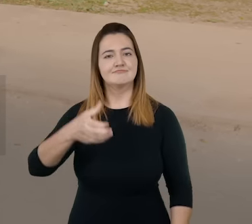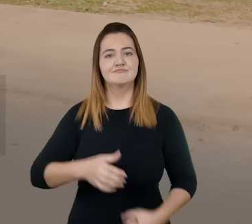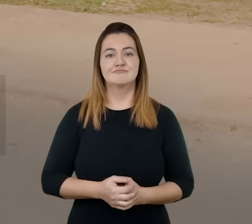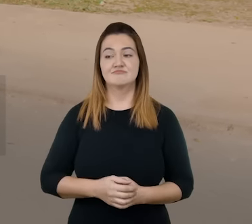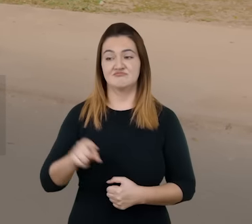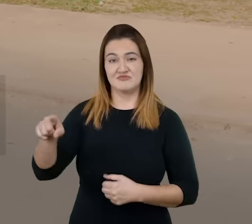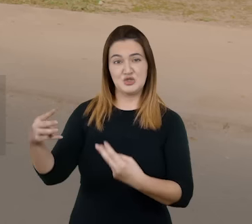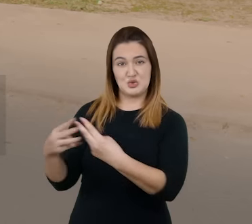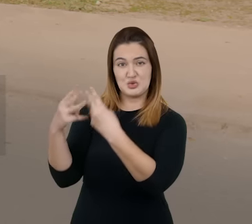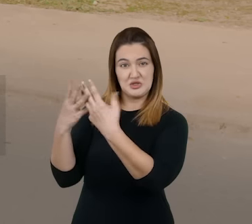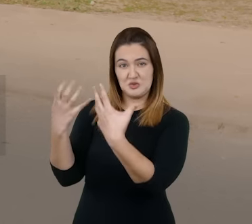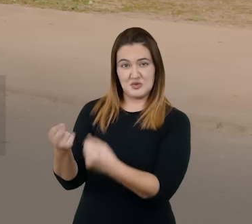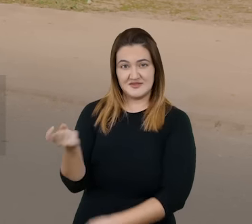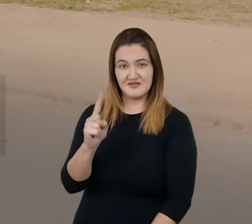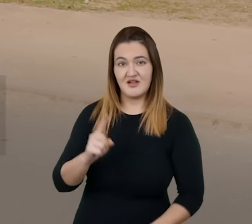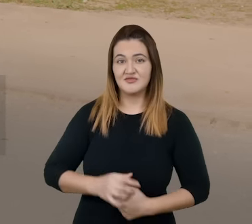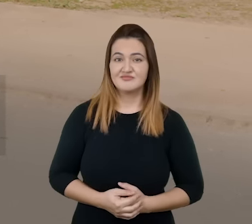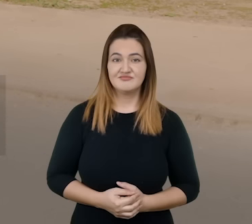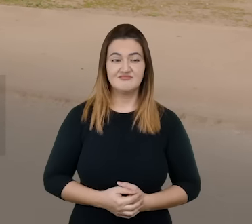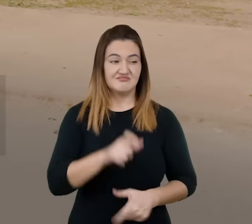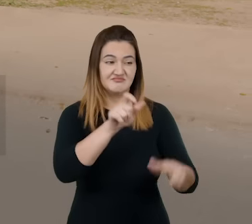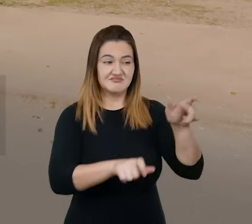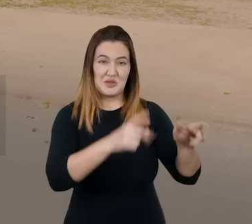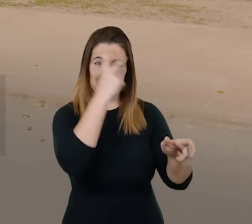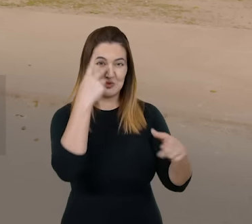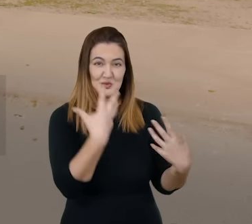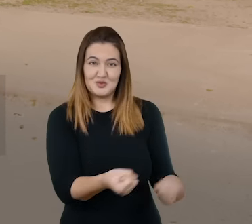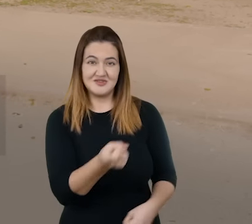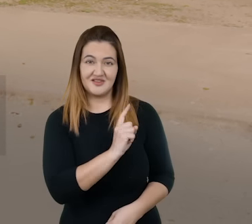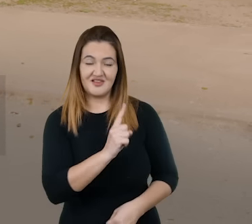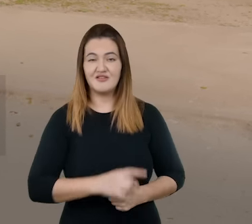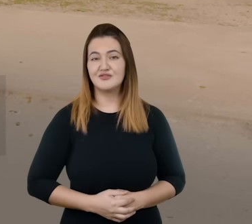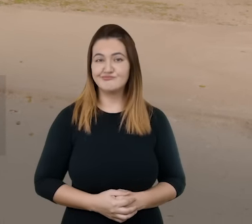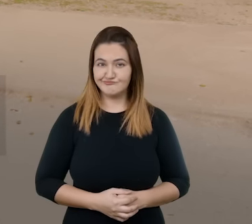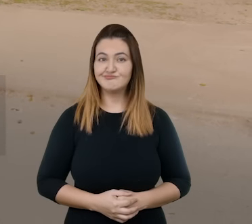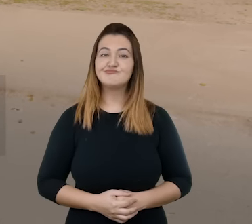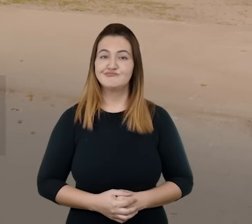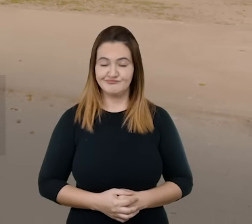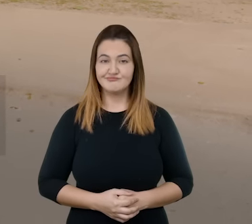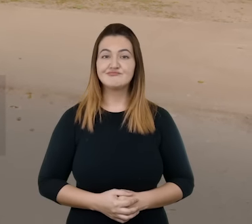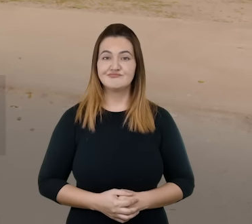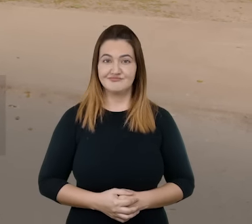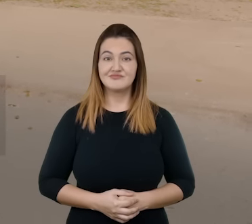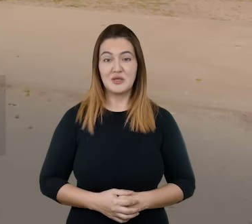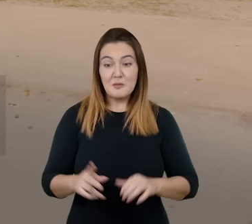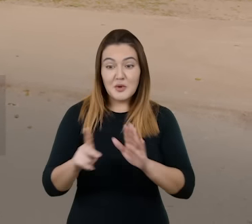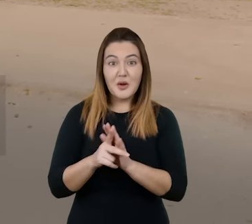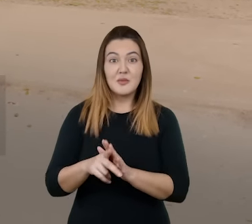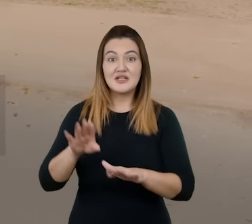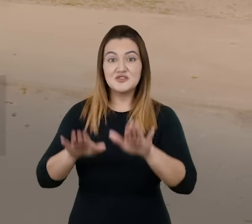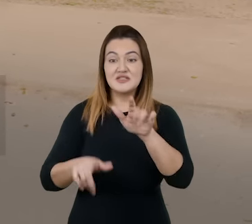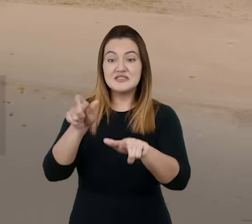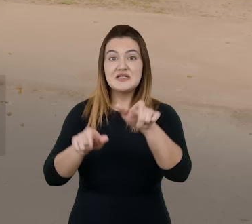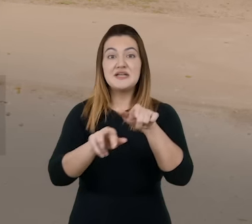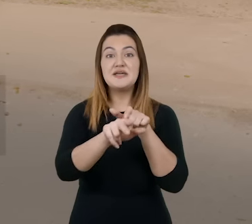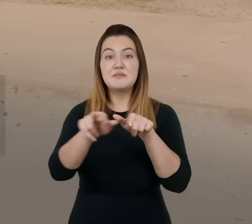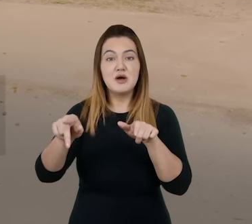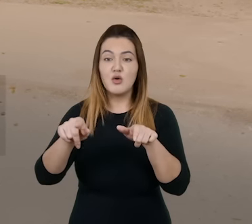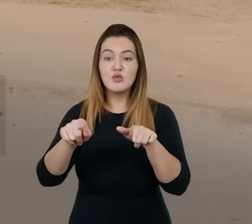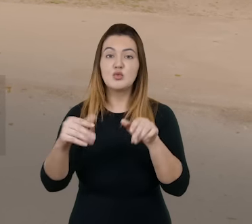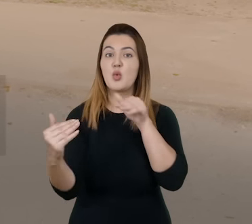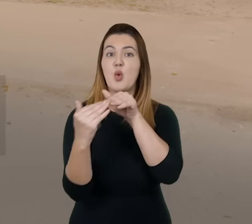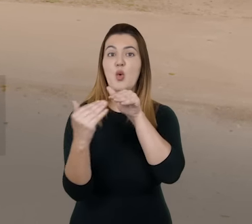oposição dos judeus, tinha a oposição dos pagãos e tinha a oposição até dos seus próprios irmãos em